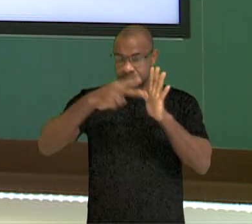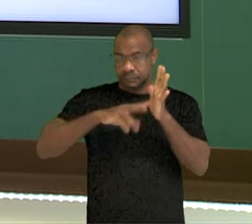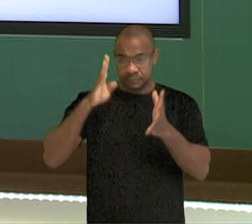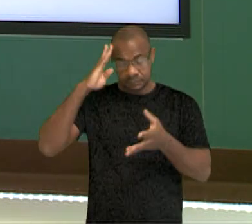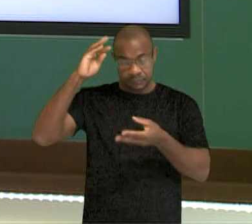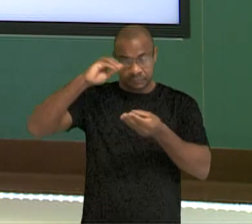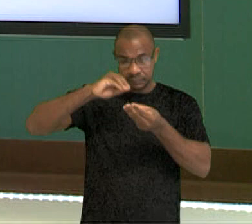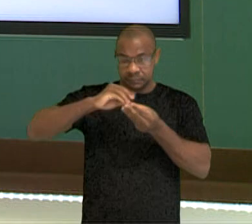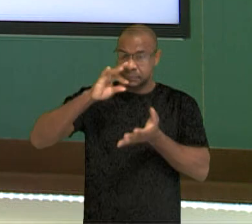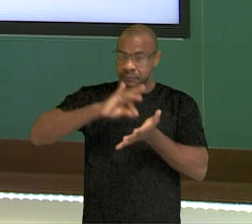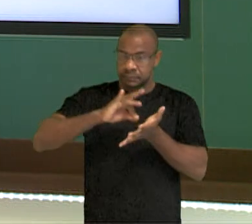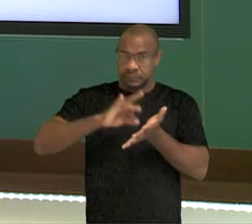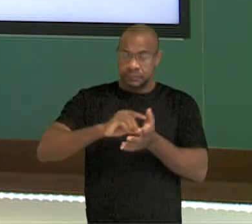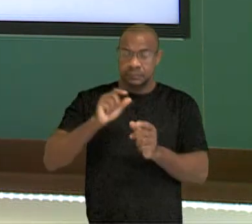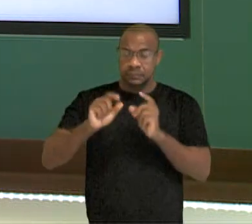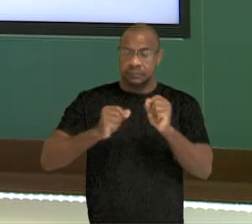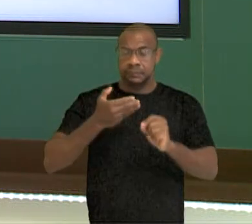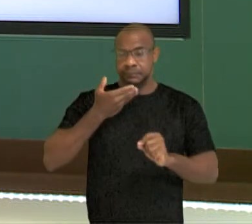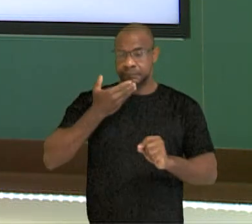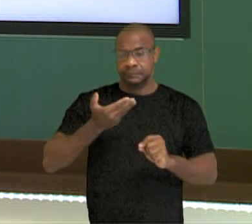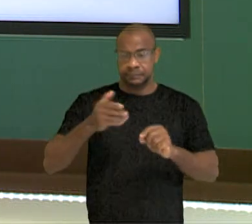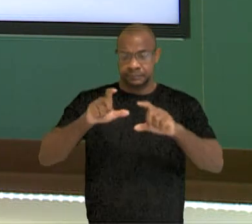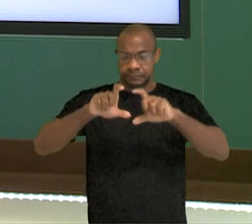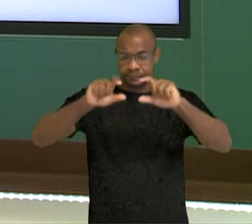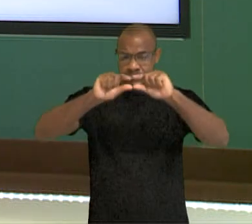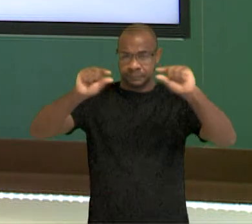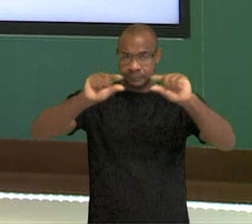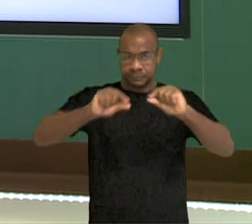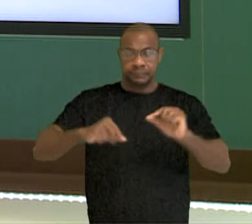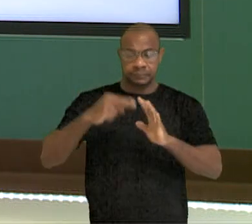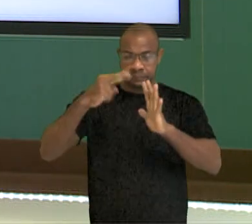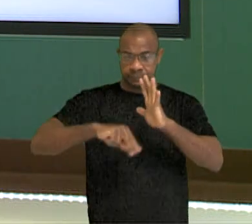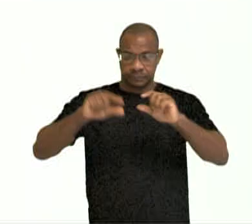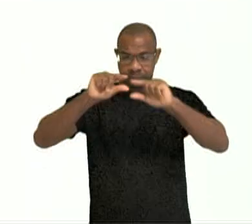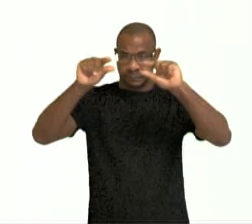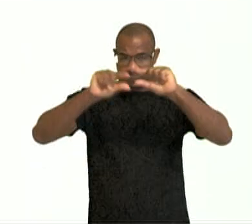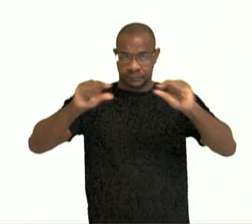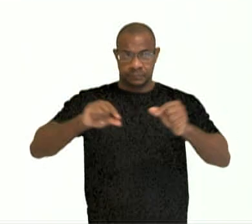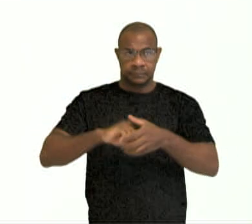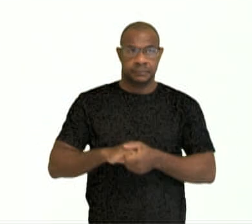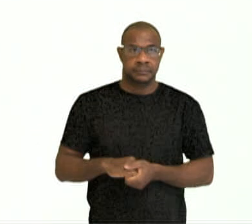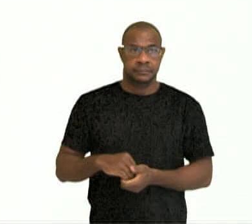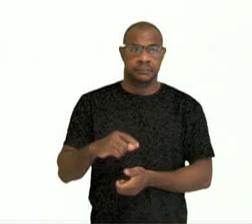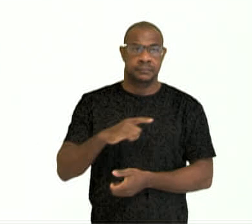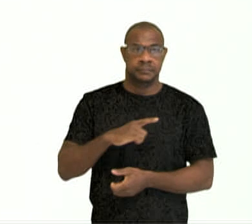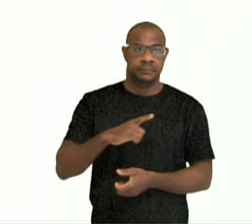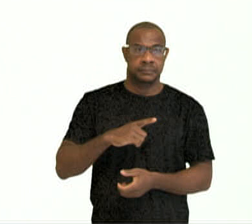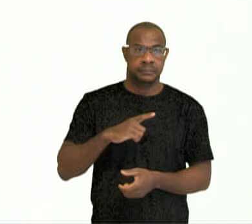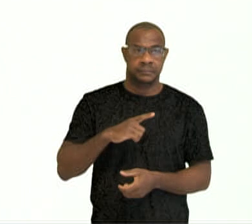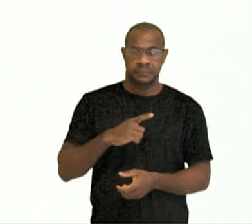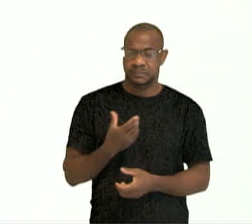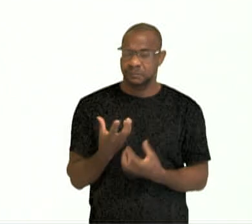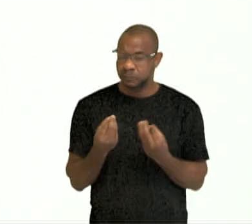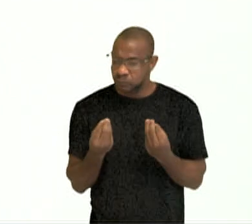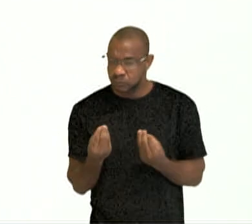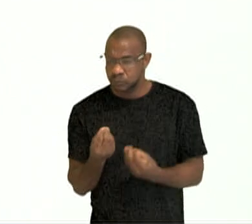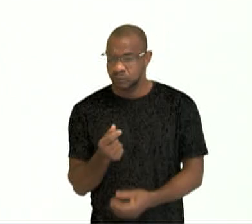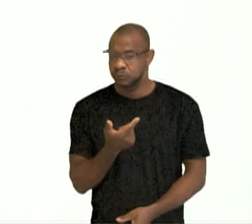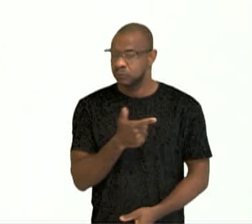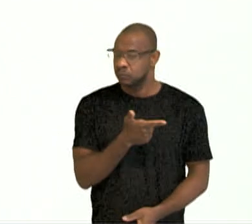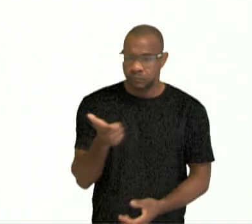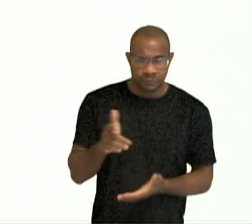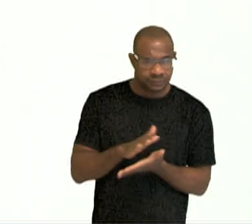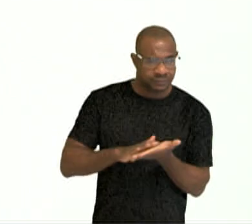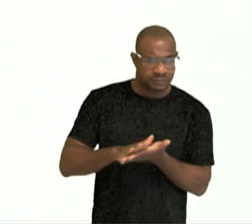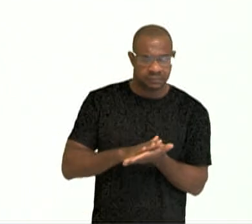o que está sendo mobilizado, né? Releia os versos. Tenho bastante em ter nada. Que